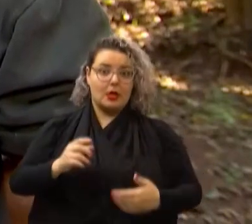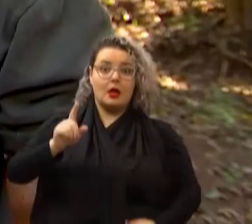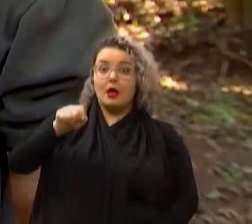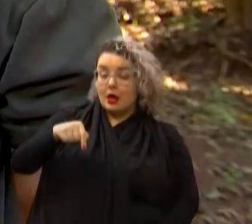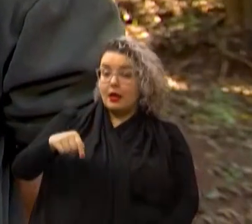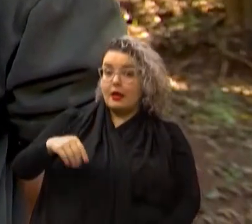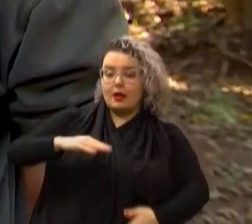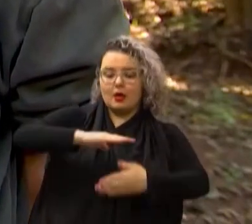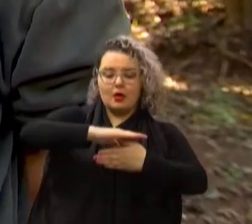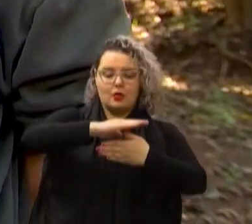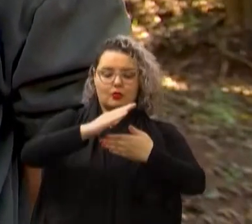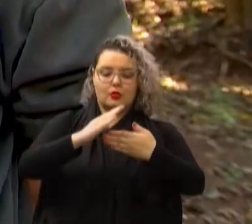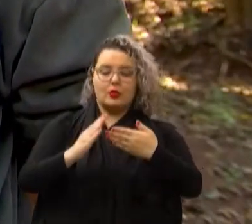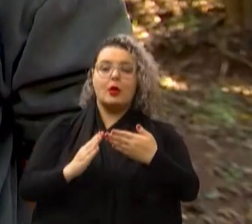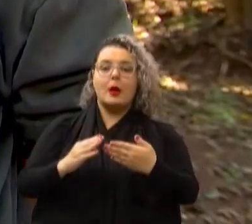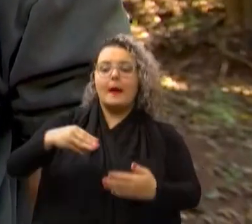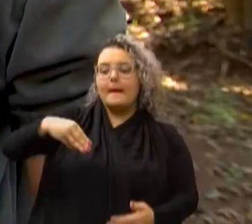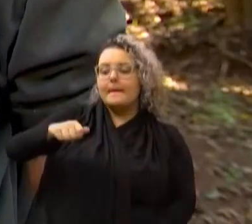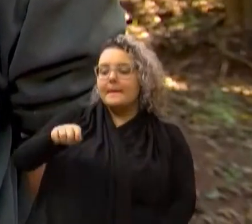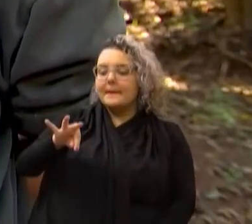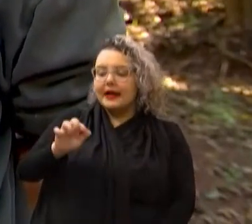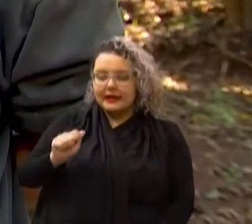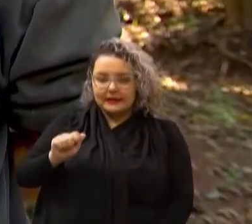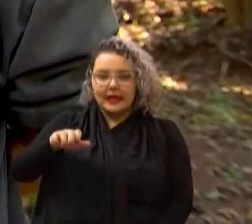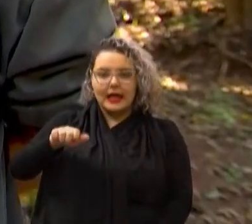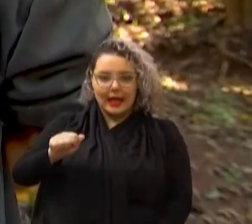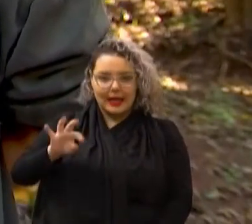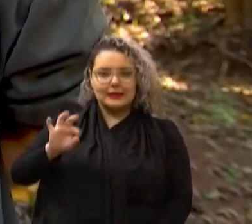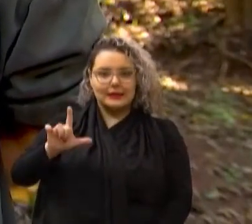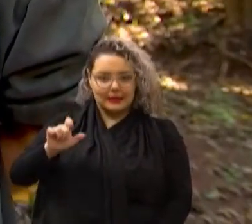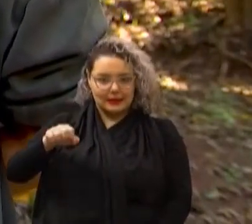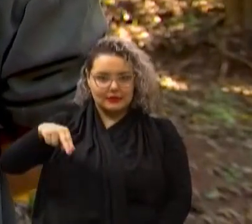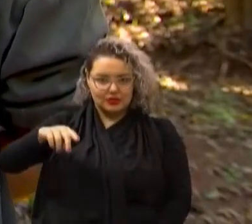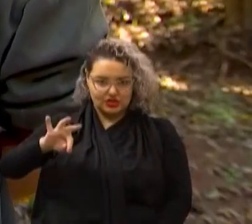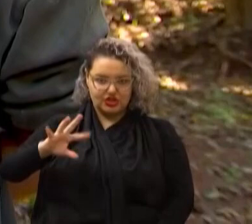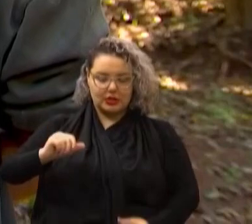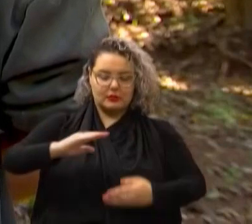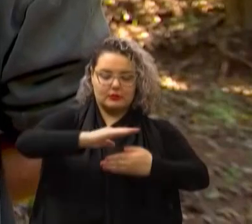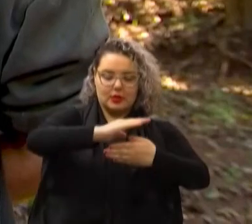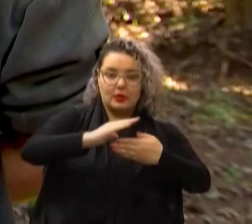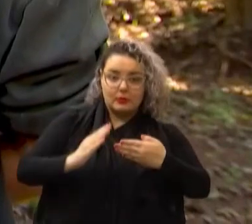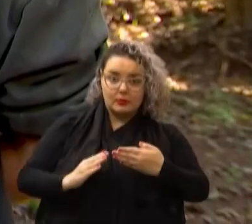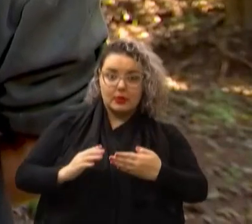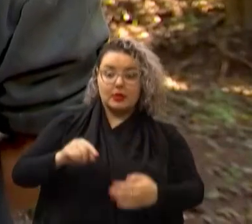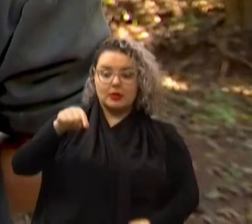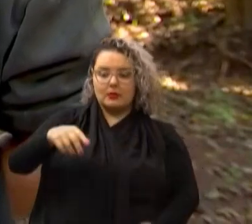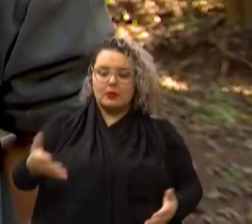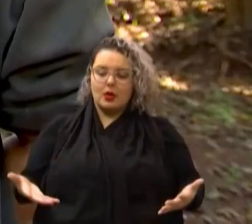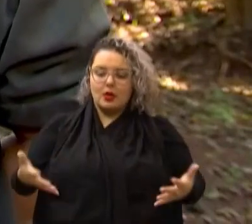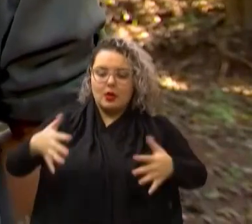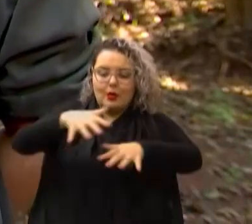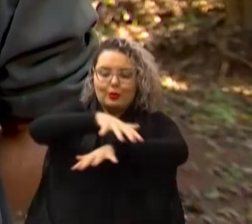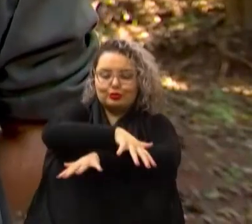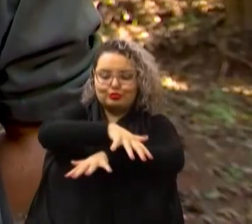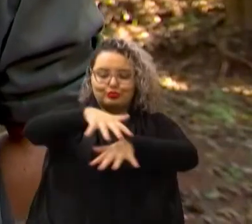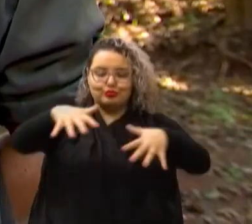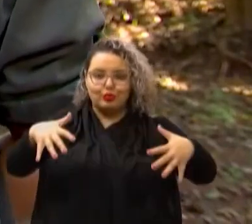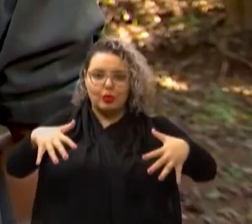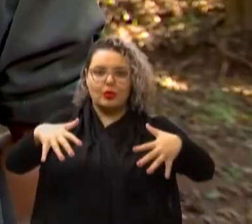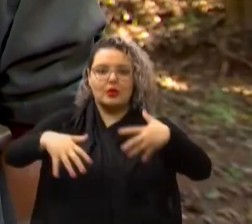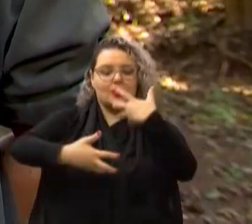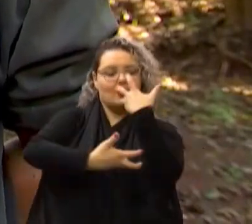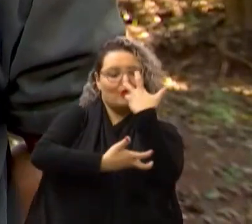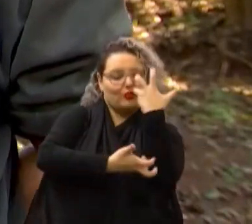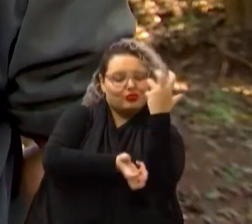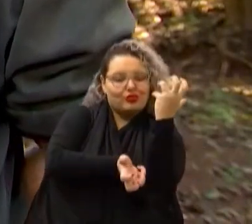Santa Genebra faz parte, é a Mata Atlântica. Inclusive a gente está dentro de uma zona que é uma zona de transição